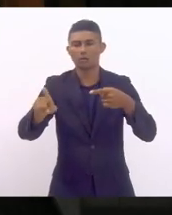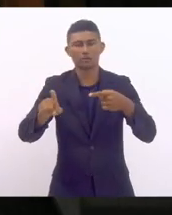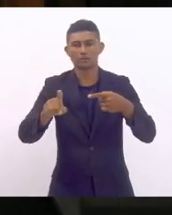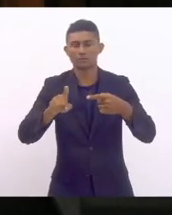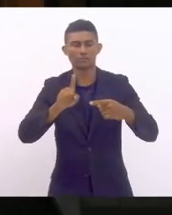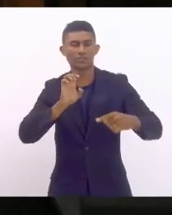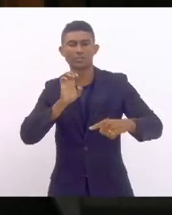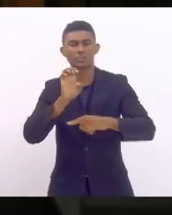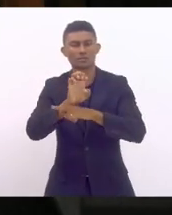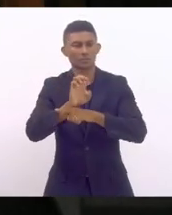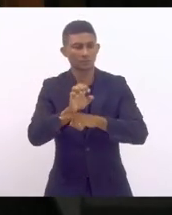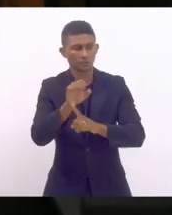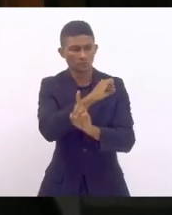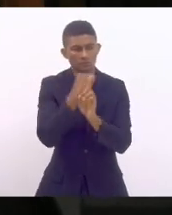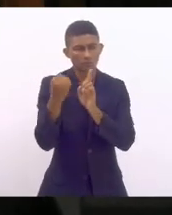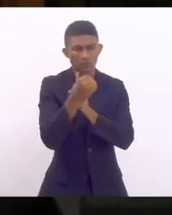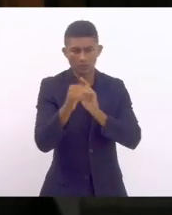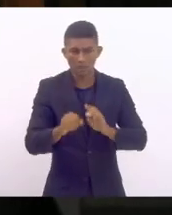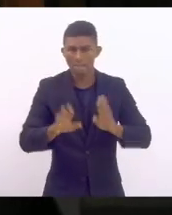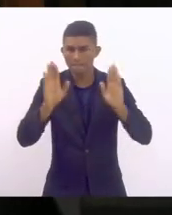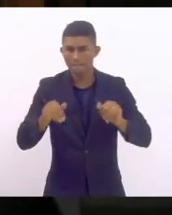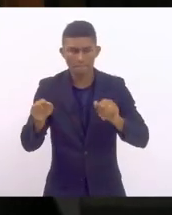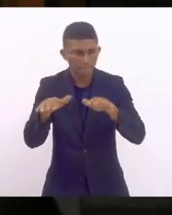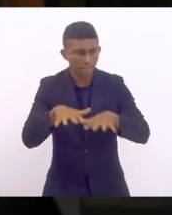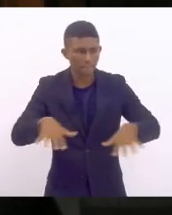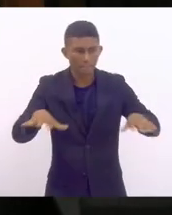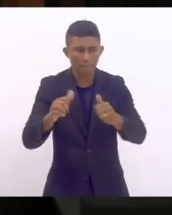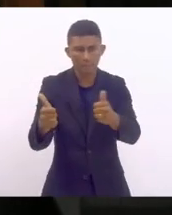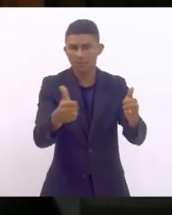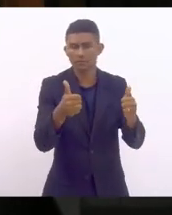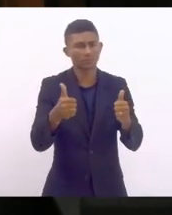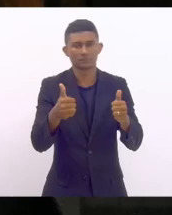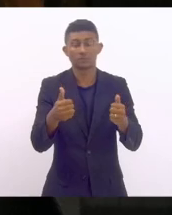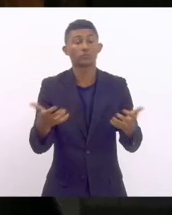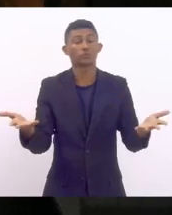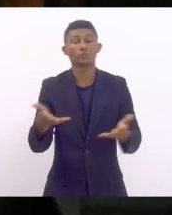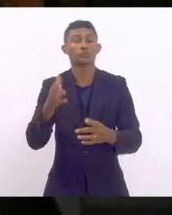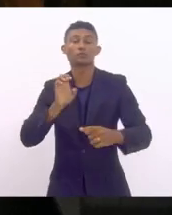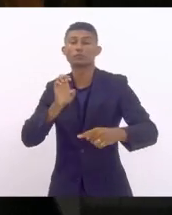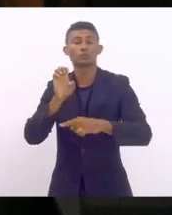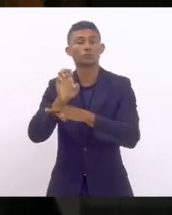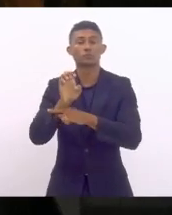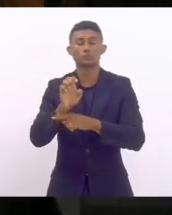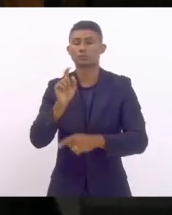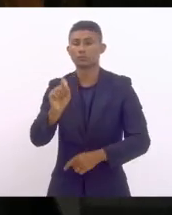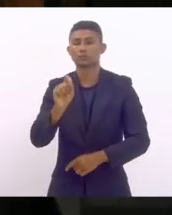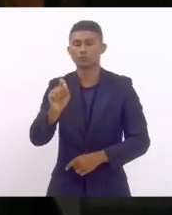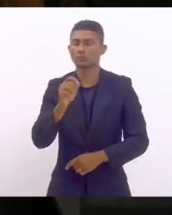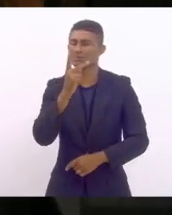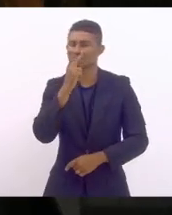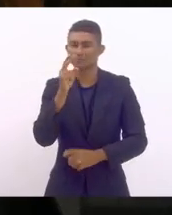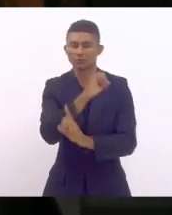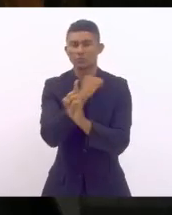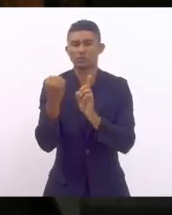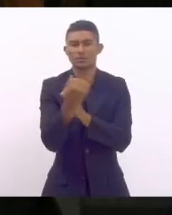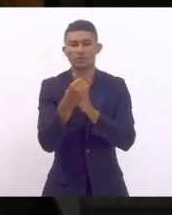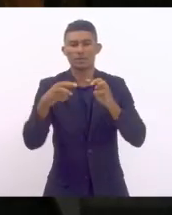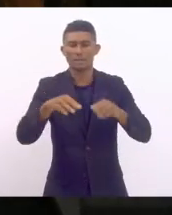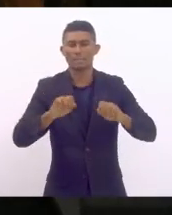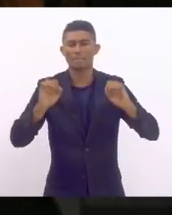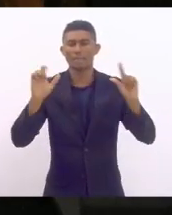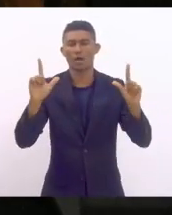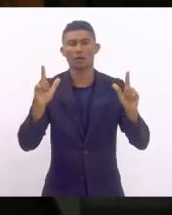estado do bem-estar Social nós estamos vivendo o estado sua presidente do mal-estar Social